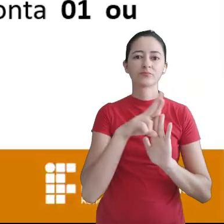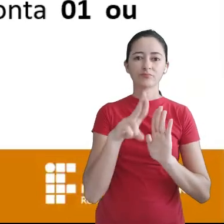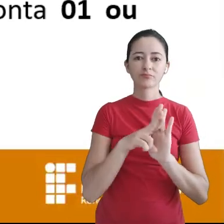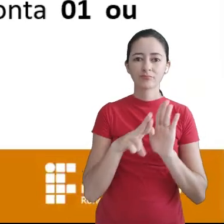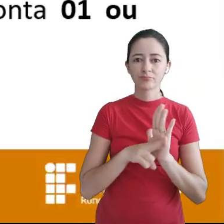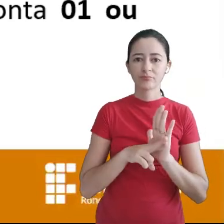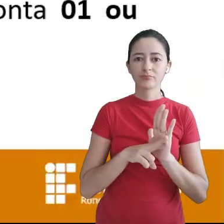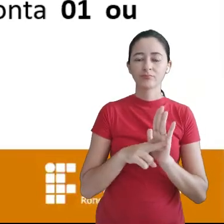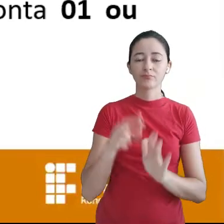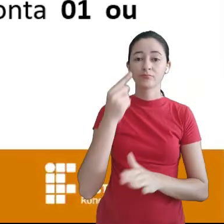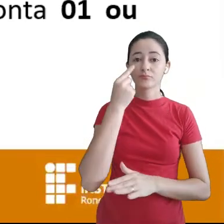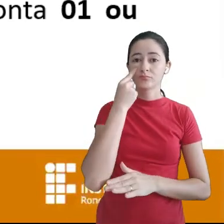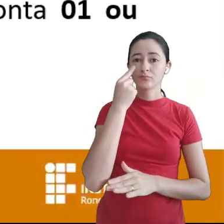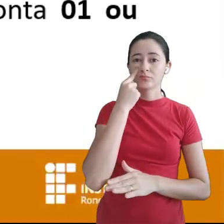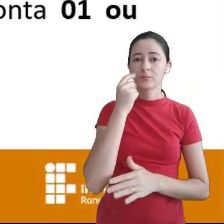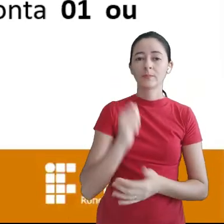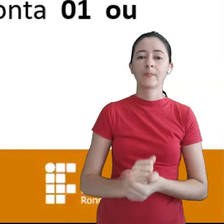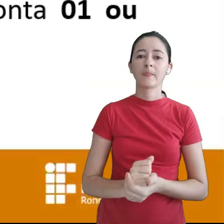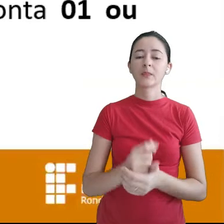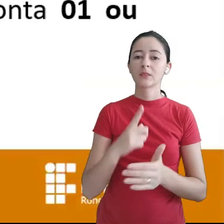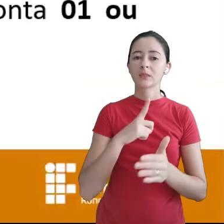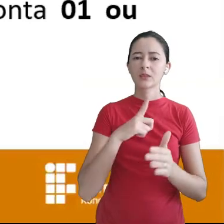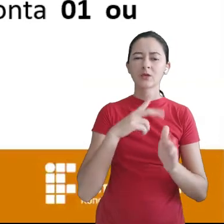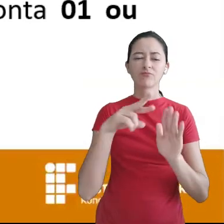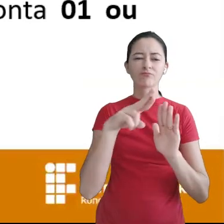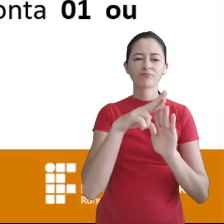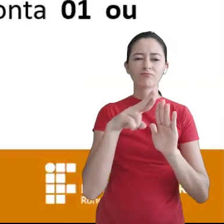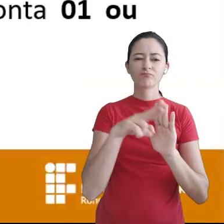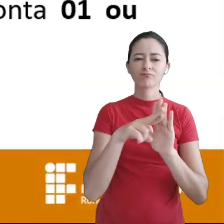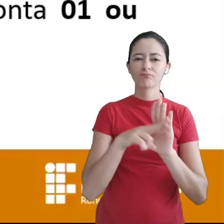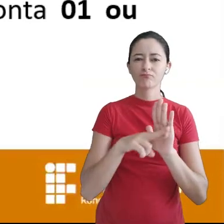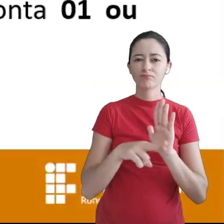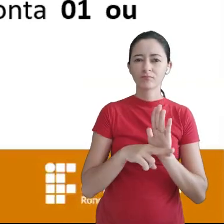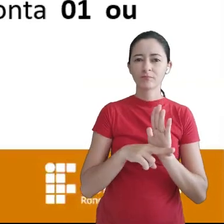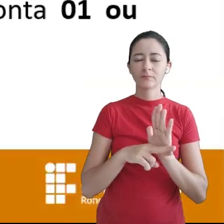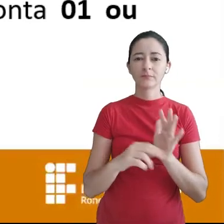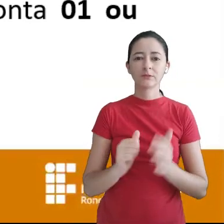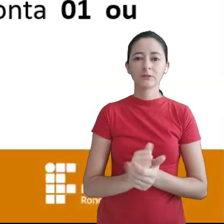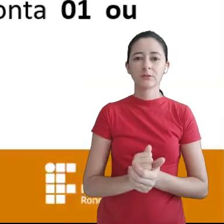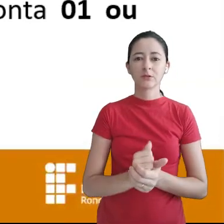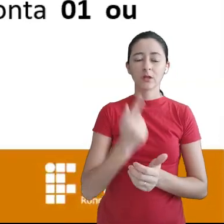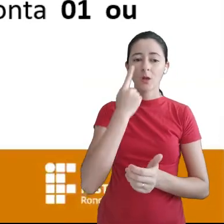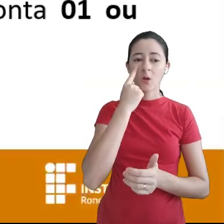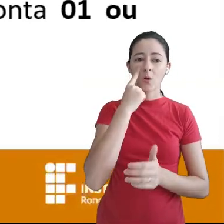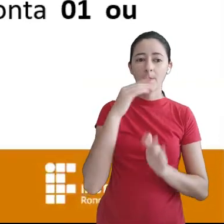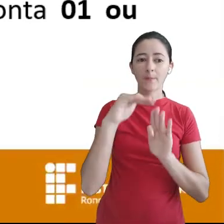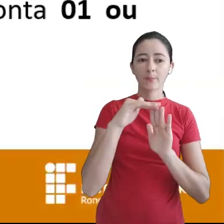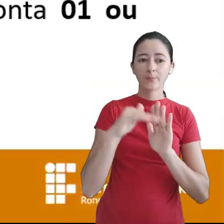regras de cardinalidade. Essas regras de cardinalidade aqui, galera, são regras.